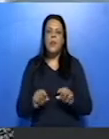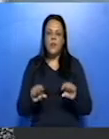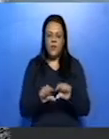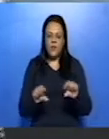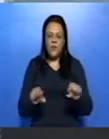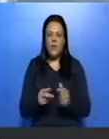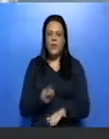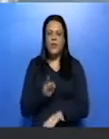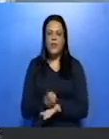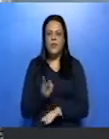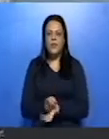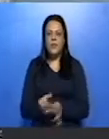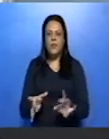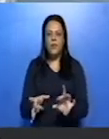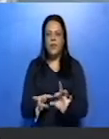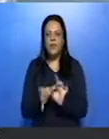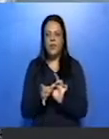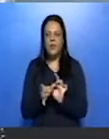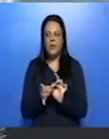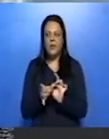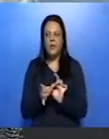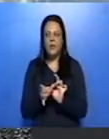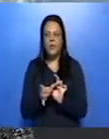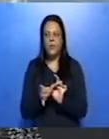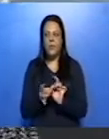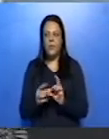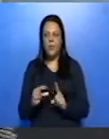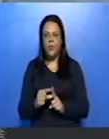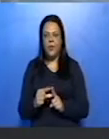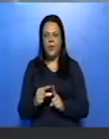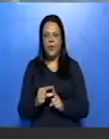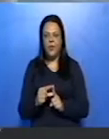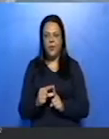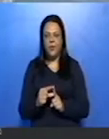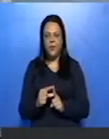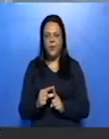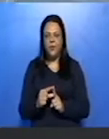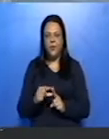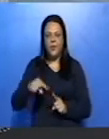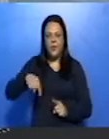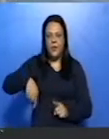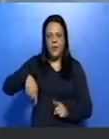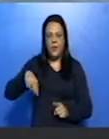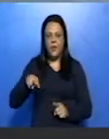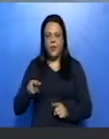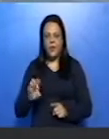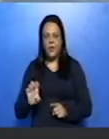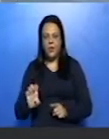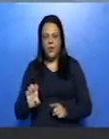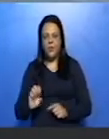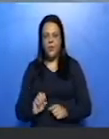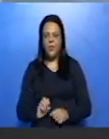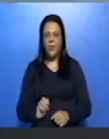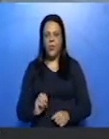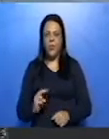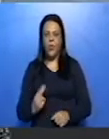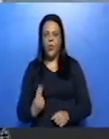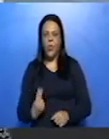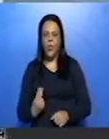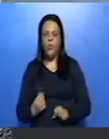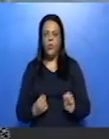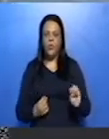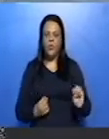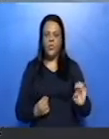das conjunções que nós vemos. São chamadas conjunções integrantes. Que ou se. Aparece até mais o